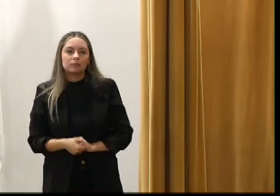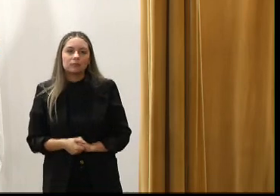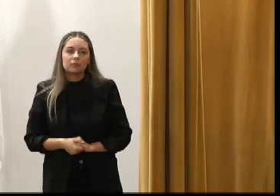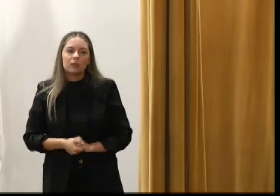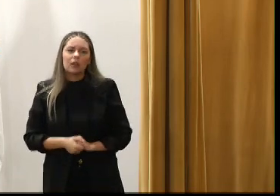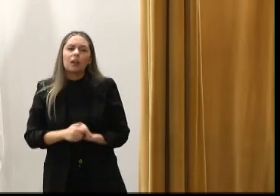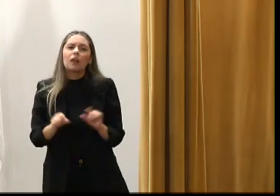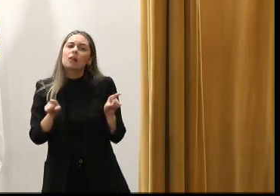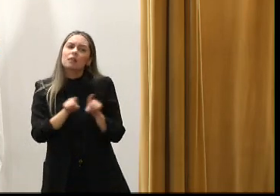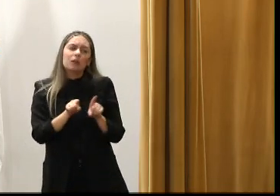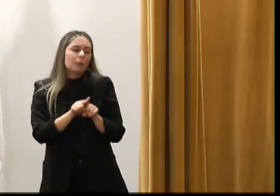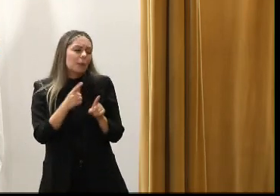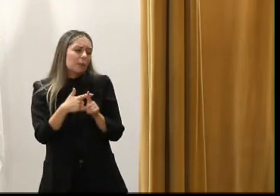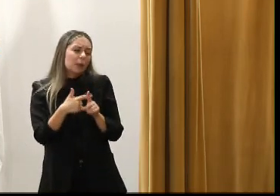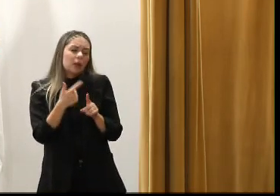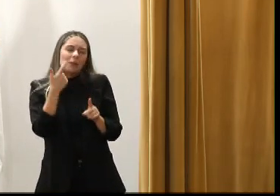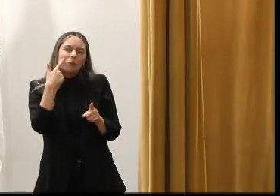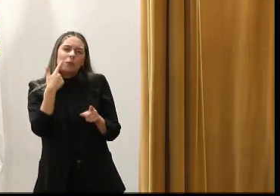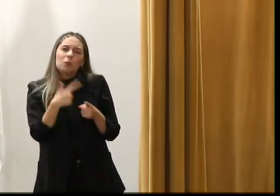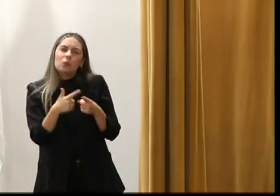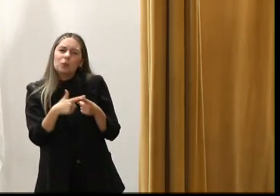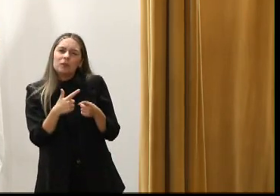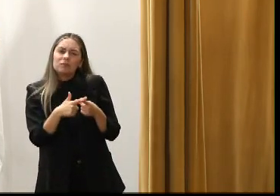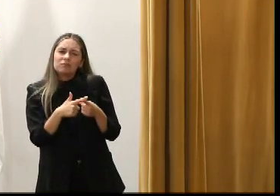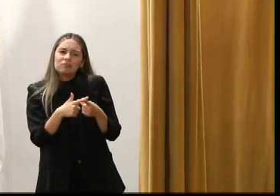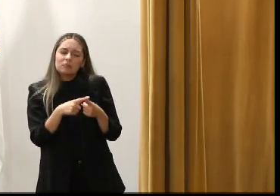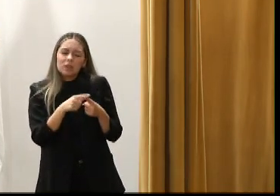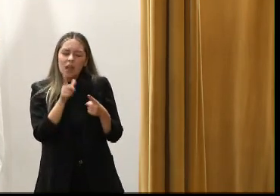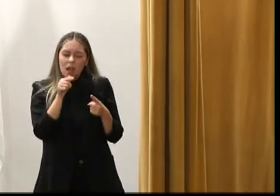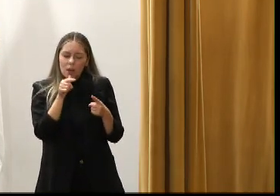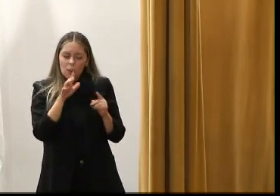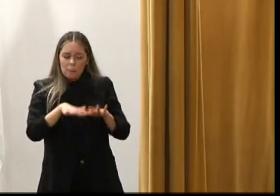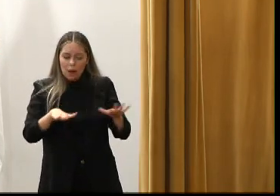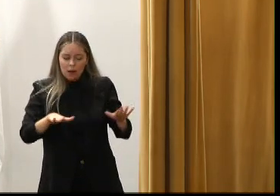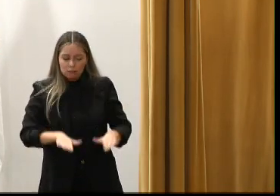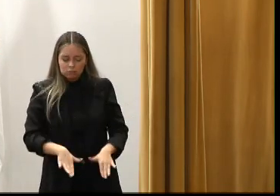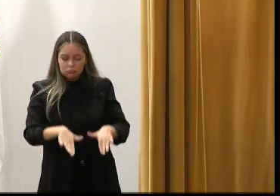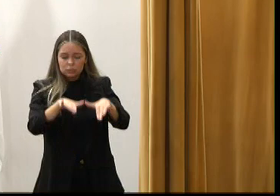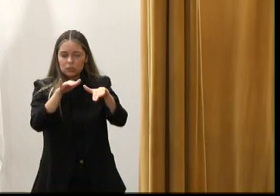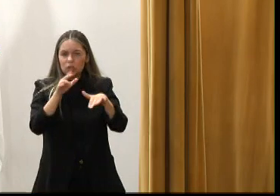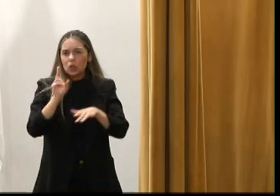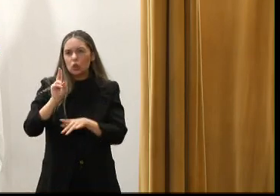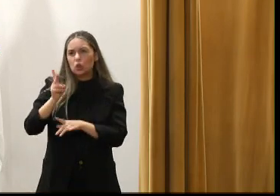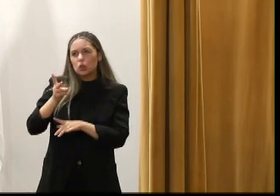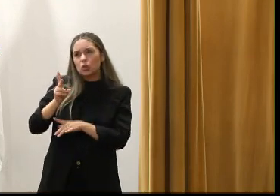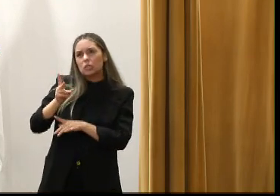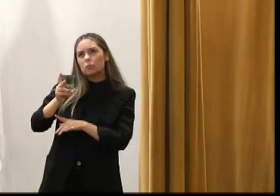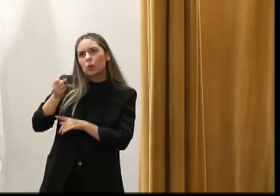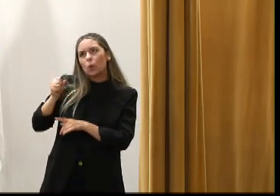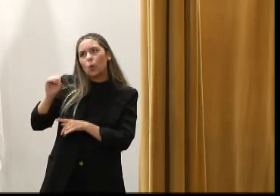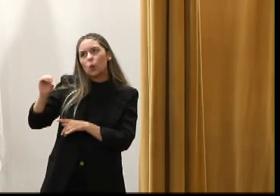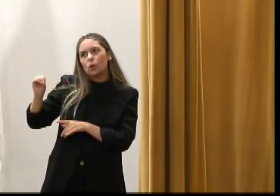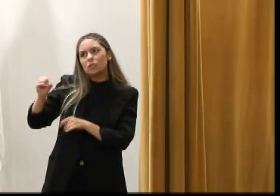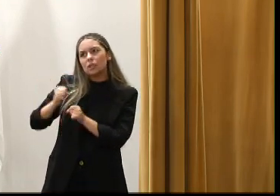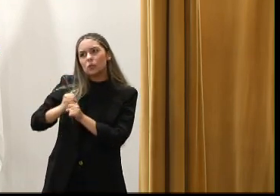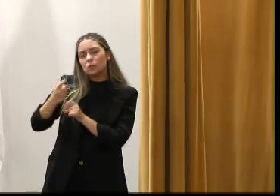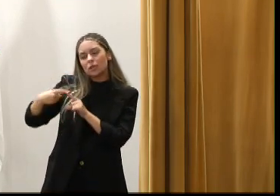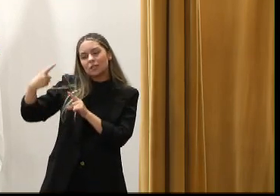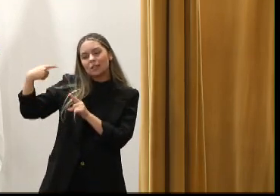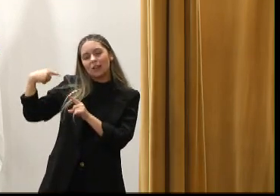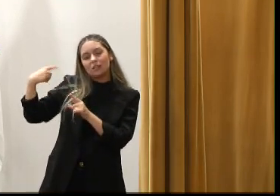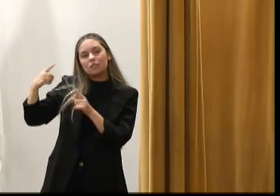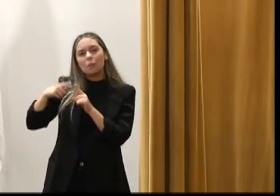Agora, por que o nível do mar máximo está aqui 2 metros há 2.800 anos atrás, enquanto que